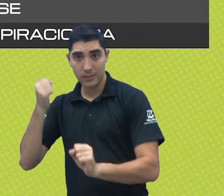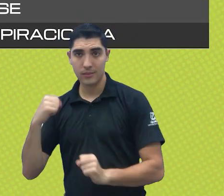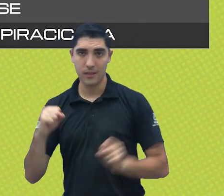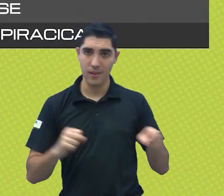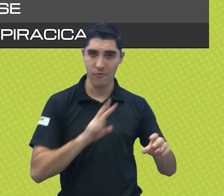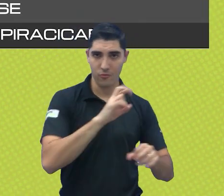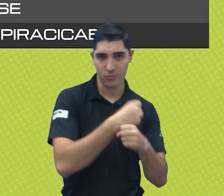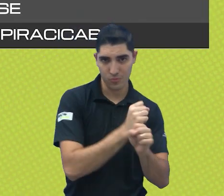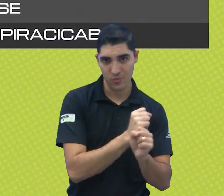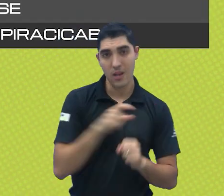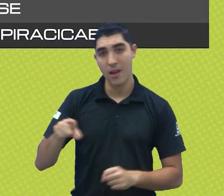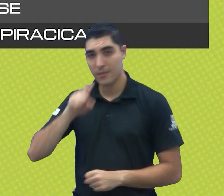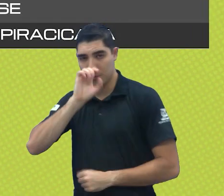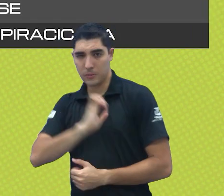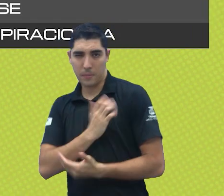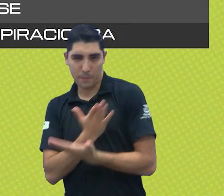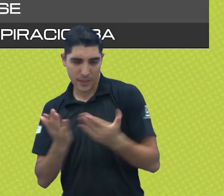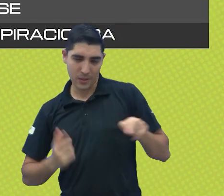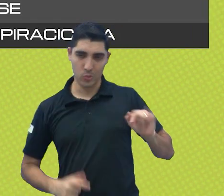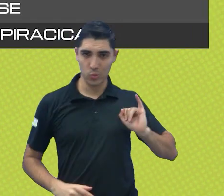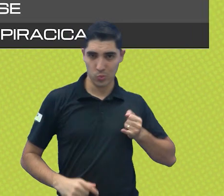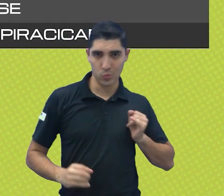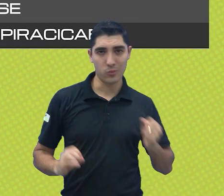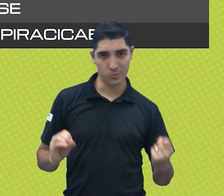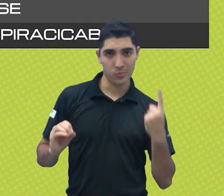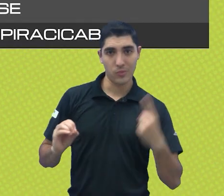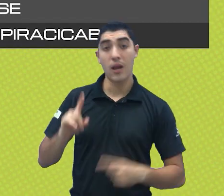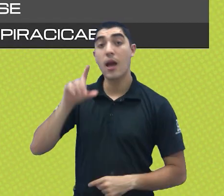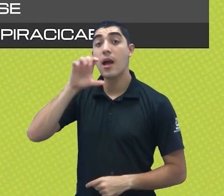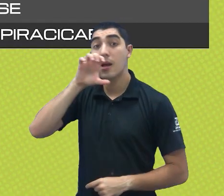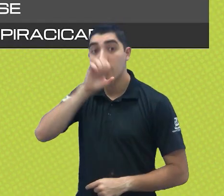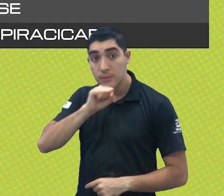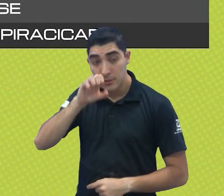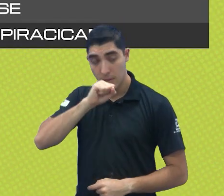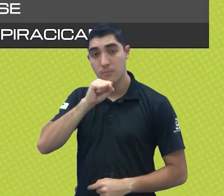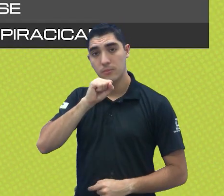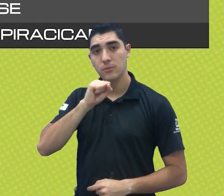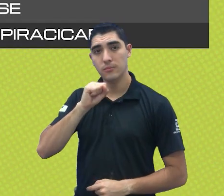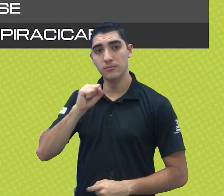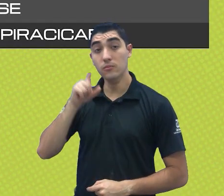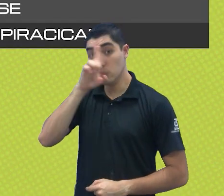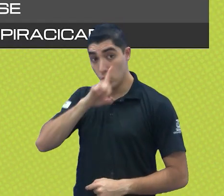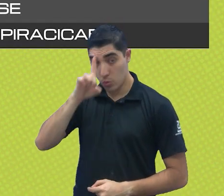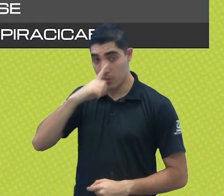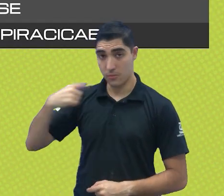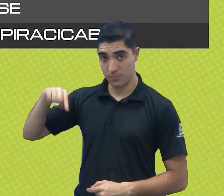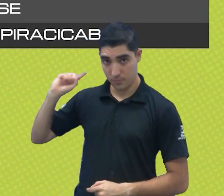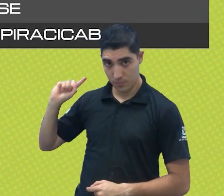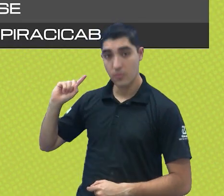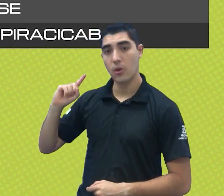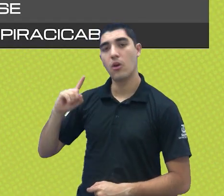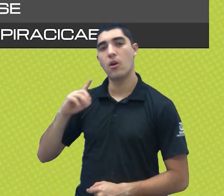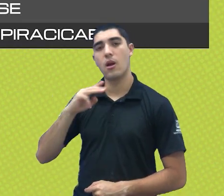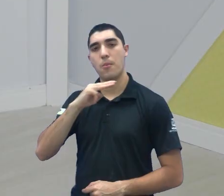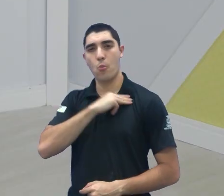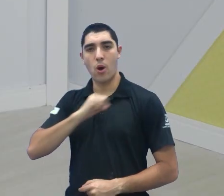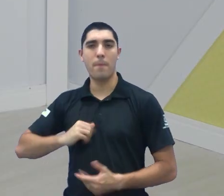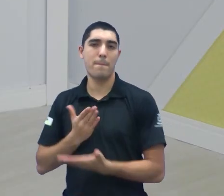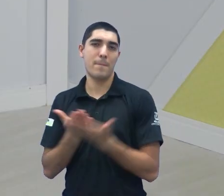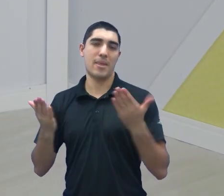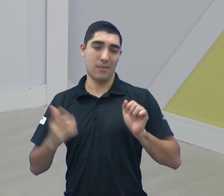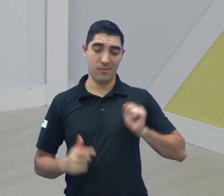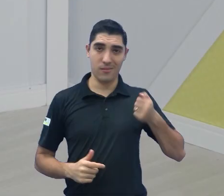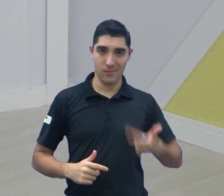para o Juventus por 1-0, jogos do sábado, perdão. No domingo, o Monte Azul perdeu em casa para o Linense, o Santo